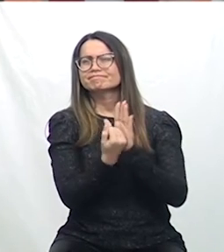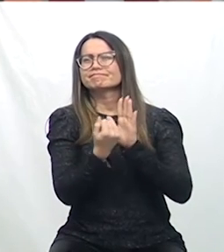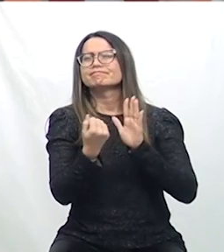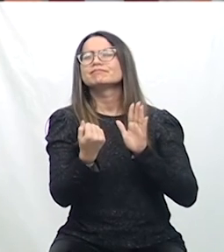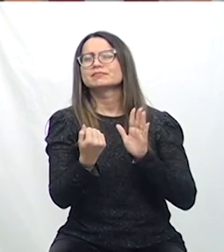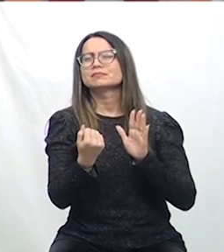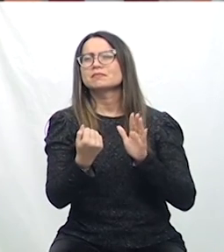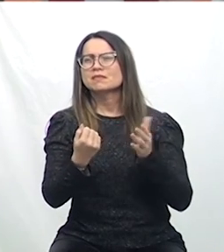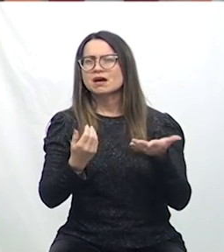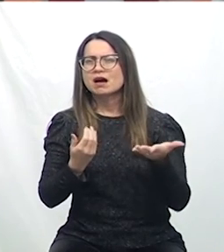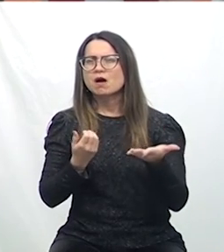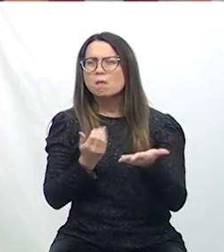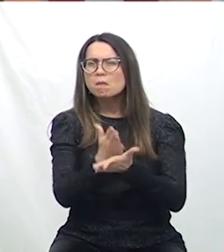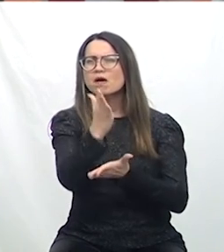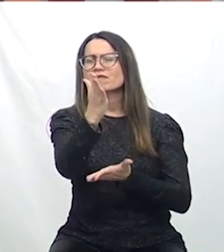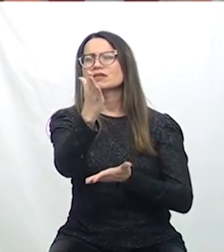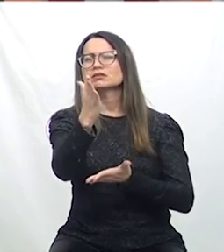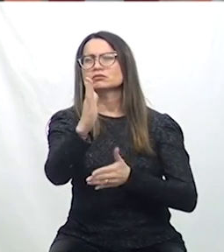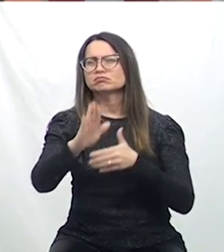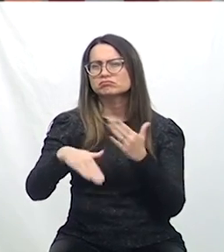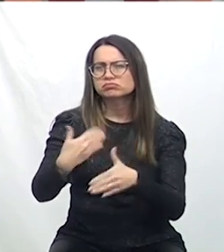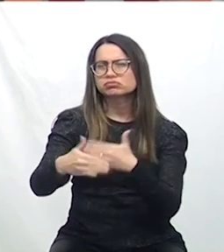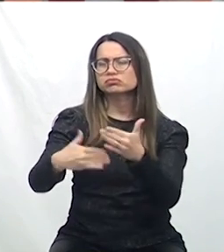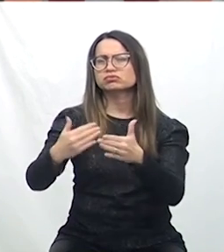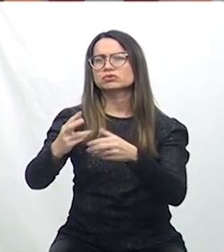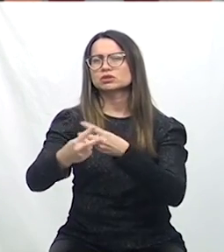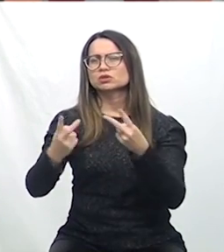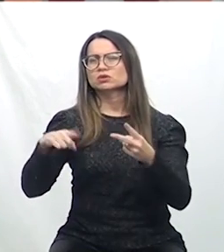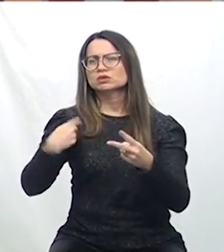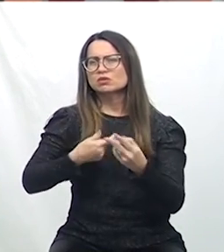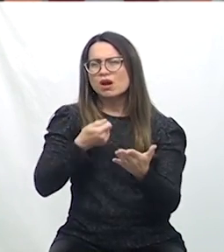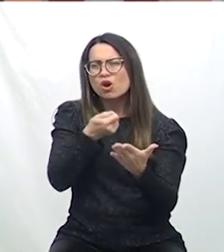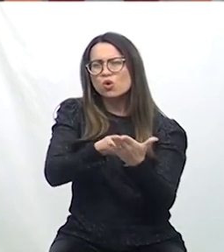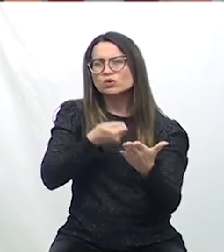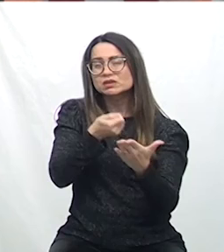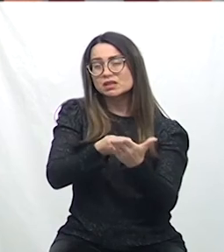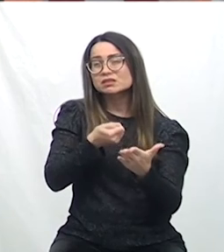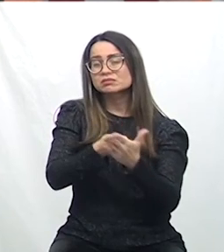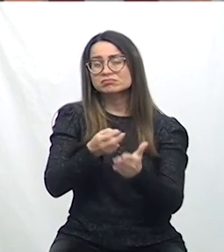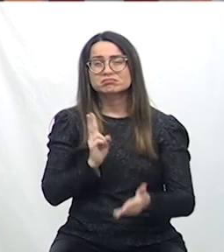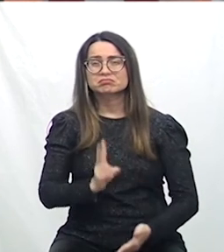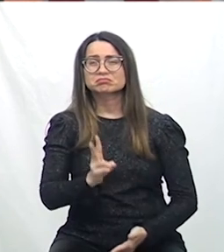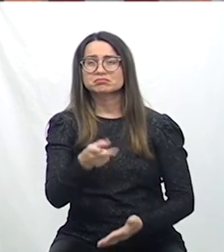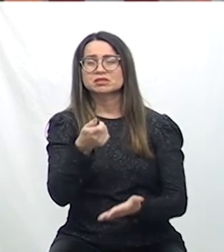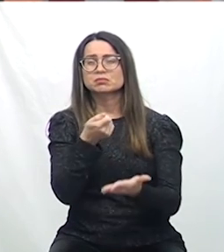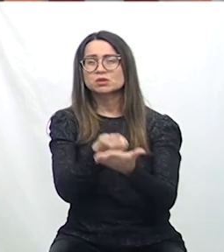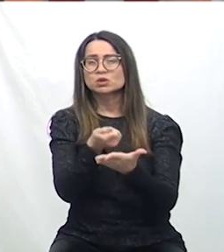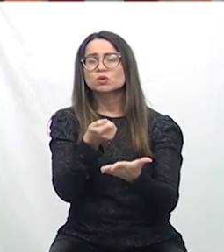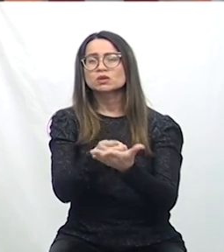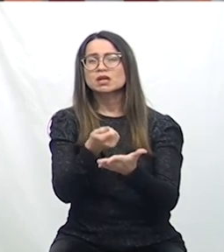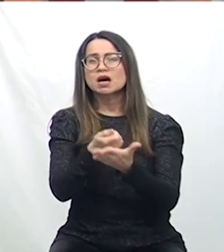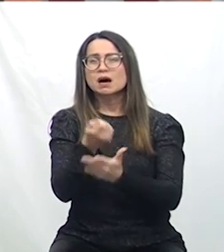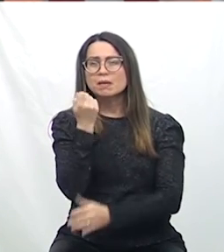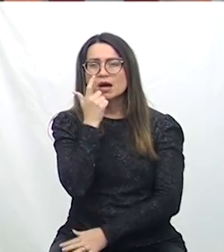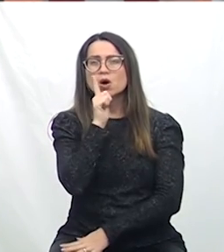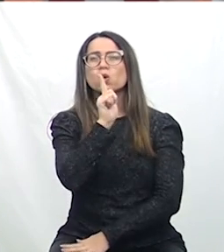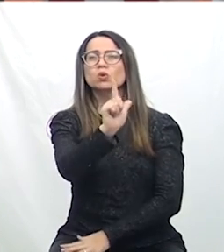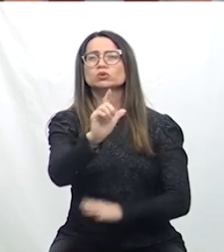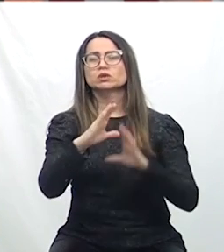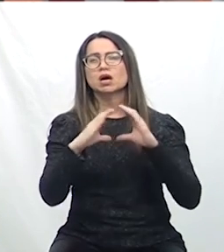um avanço daquilo que nós estamos lutando e vamos lutar para conquistar para essa